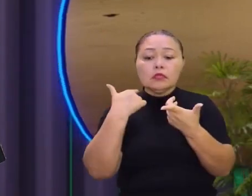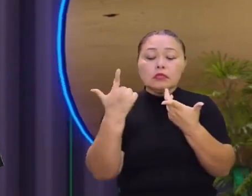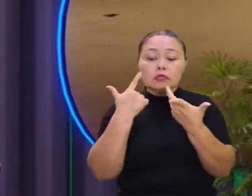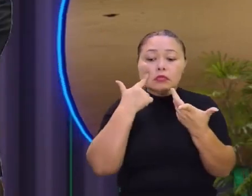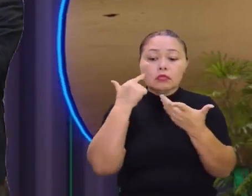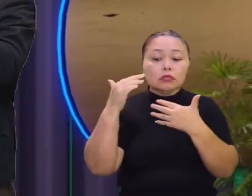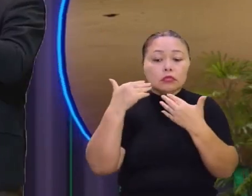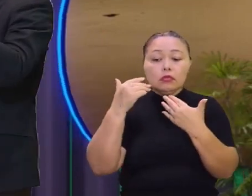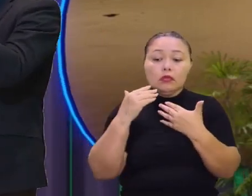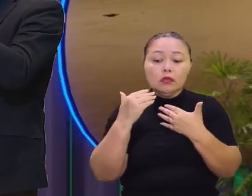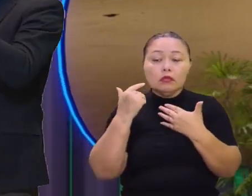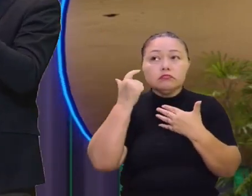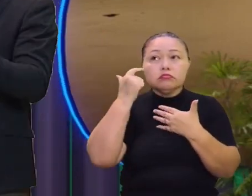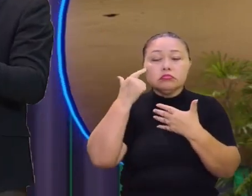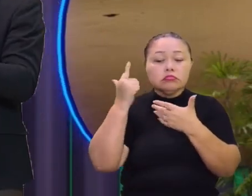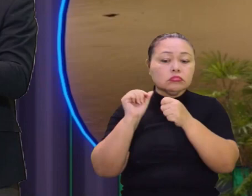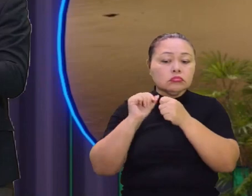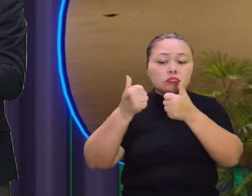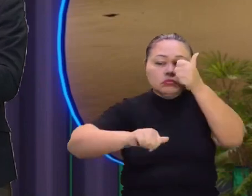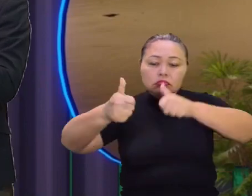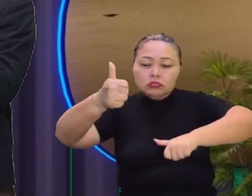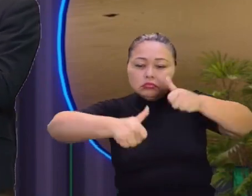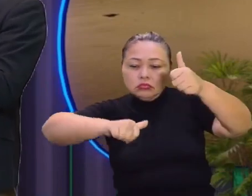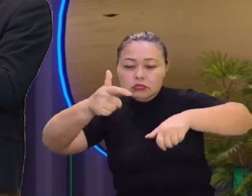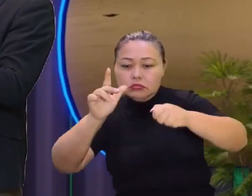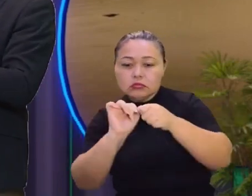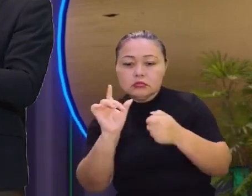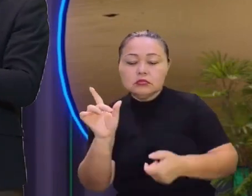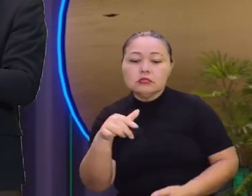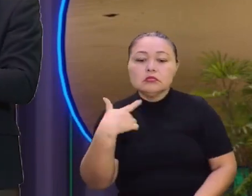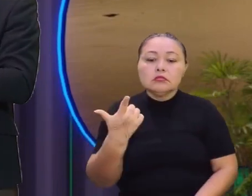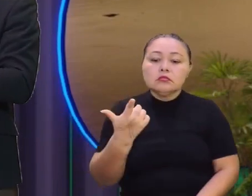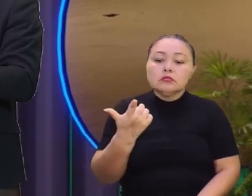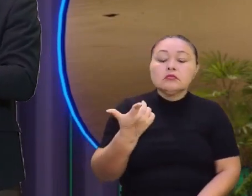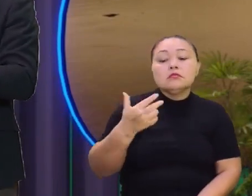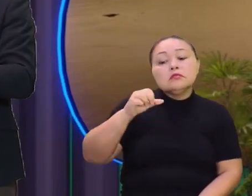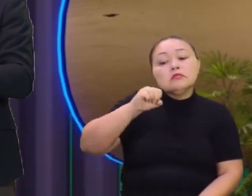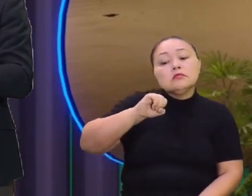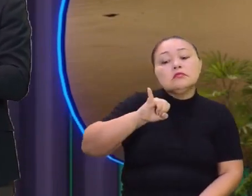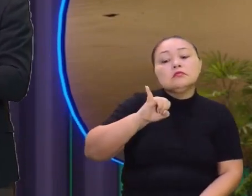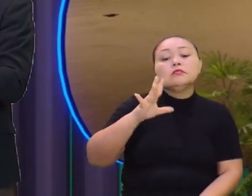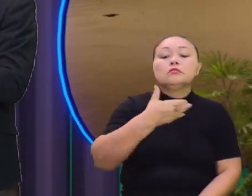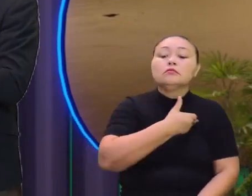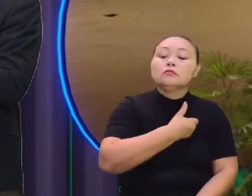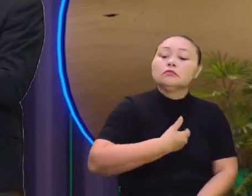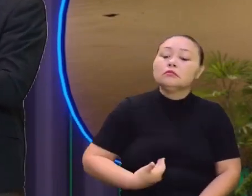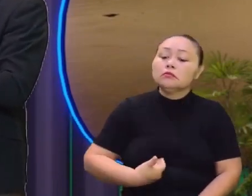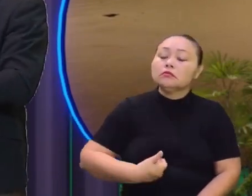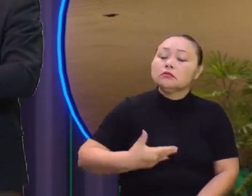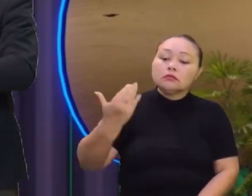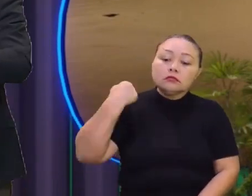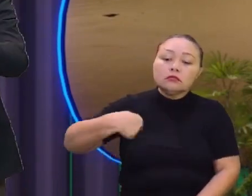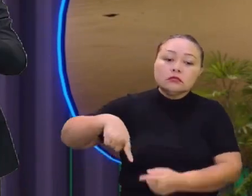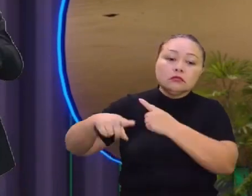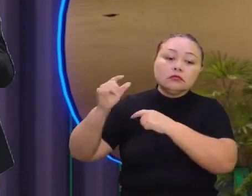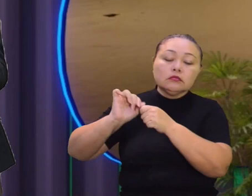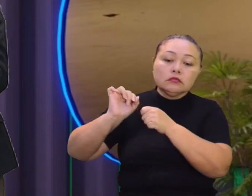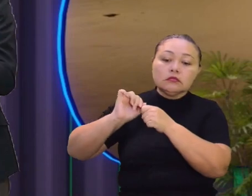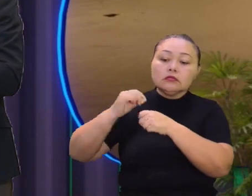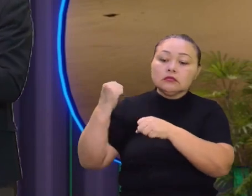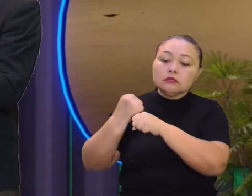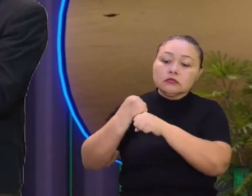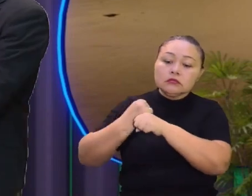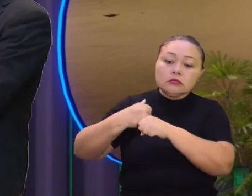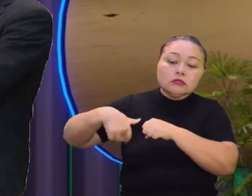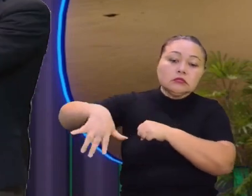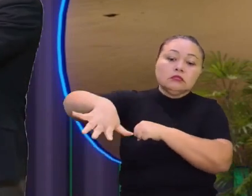fazer uma prospecção aqui, um diagnóstico agora. Imagina se o governo, na época, pensa em fazer uma mega